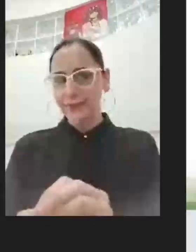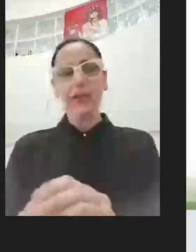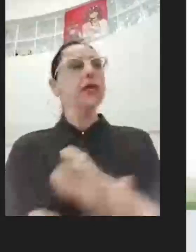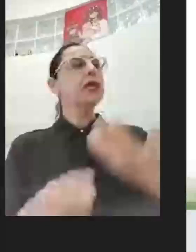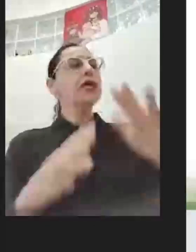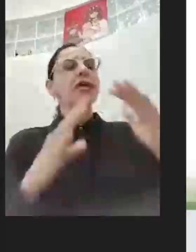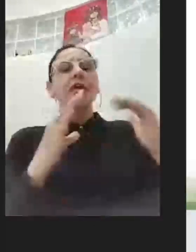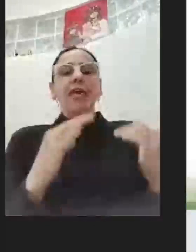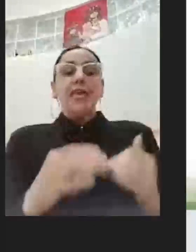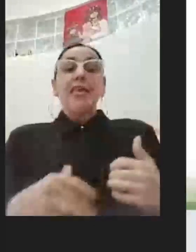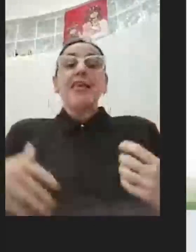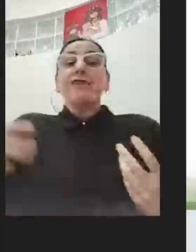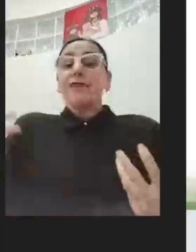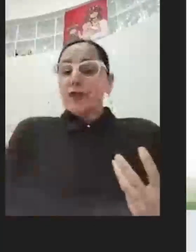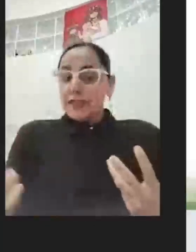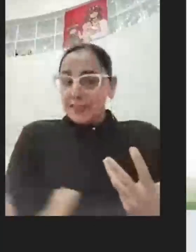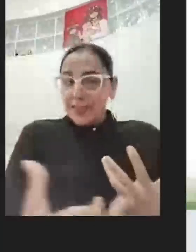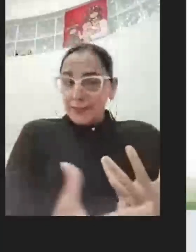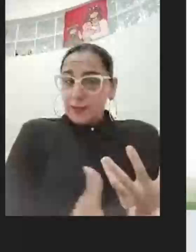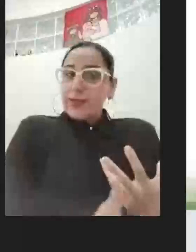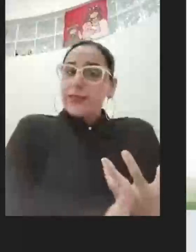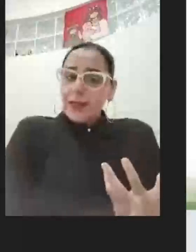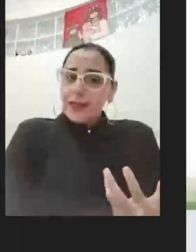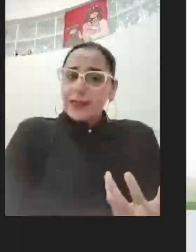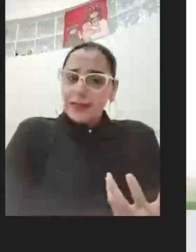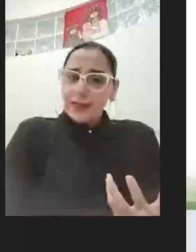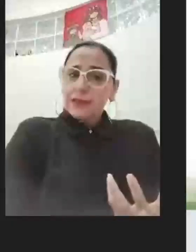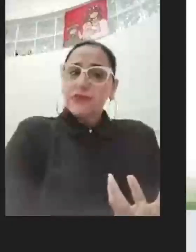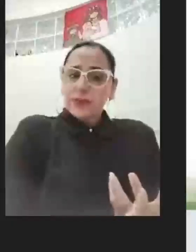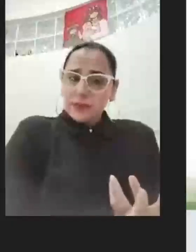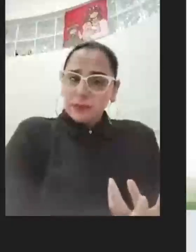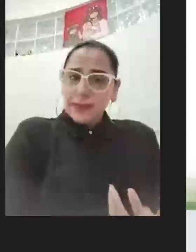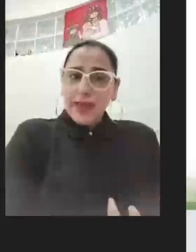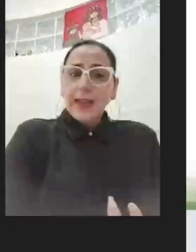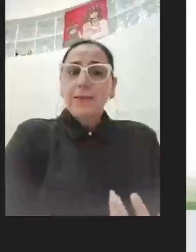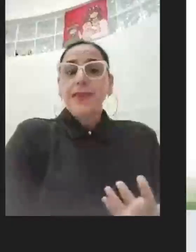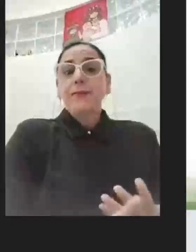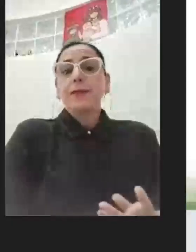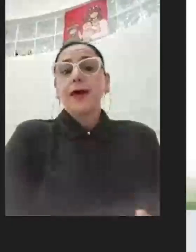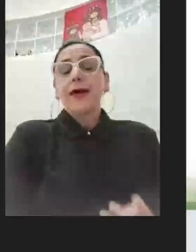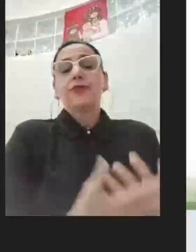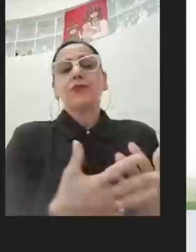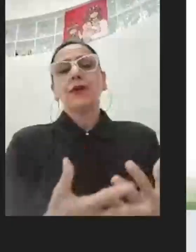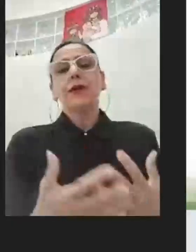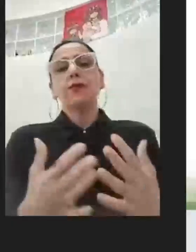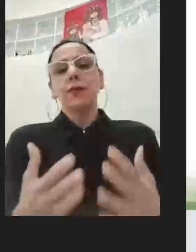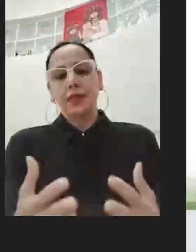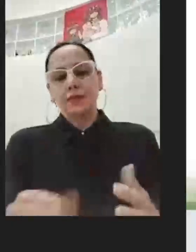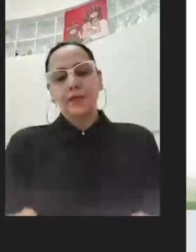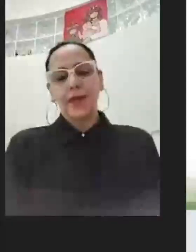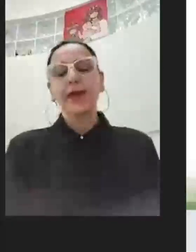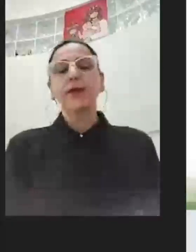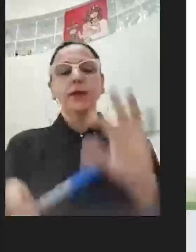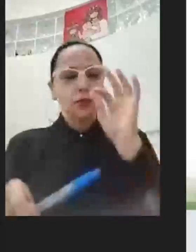sugere, tá? E foi tentar me imitar ali, do jeitinho dela para dar mamar. Geralmente,